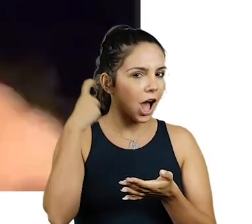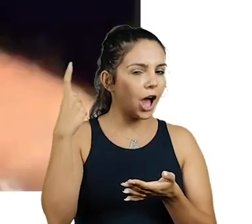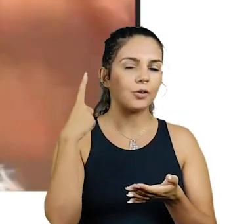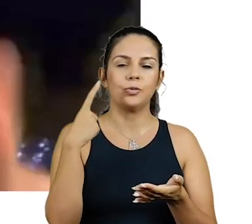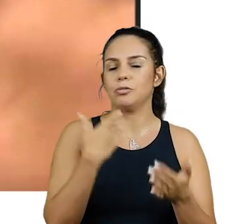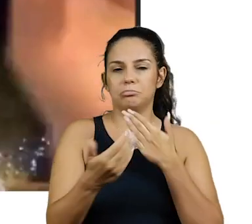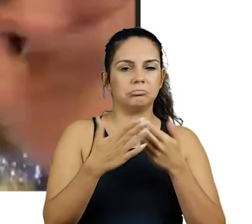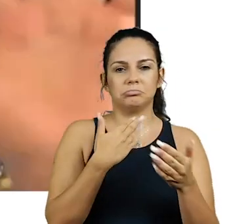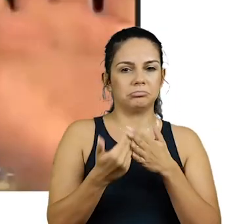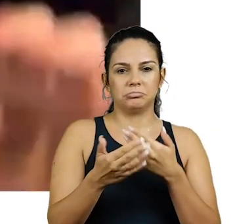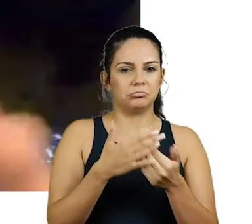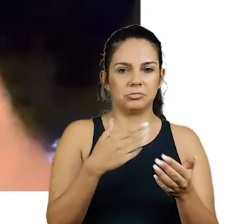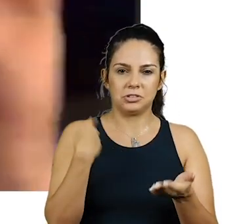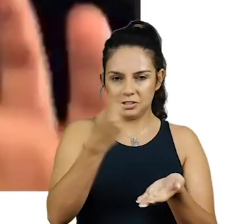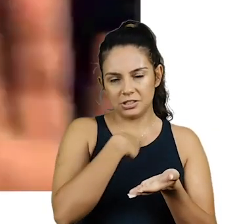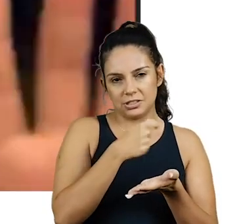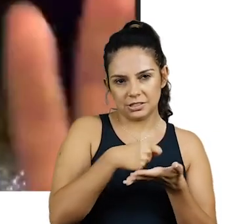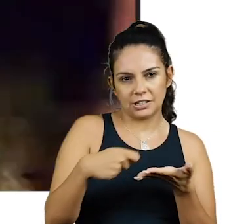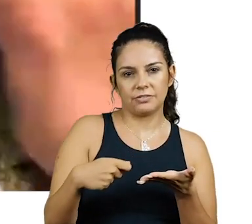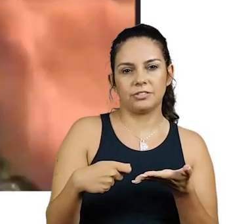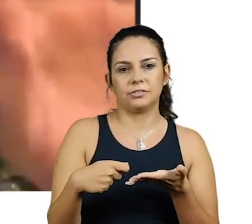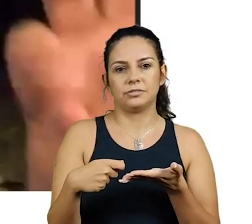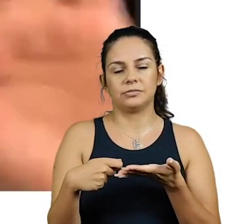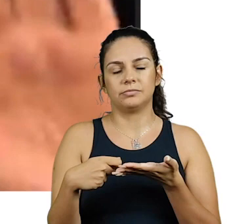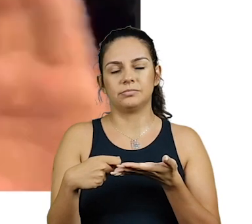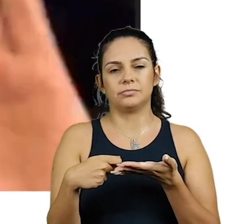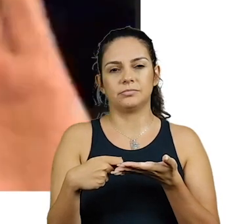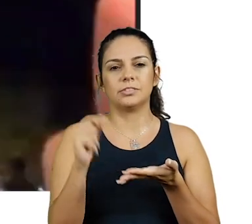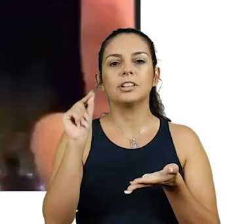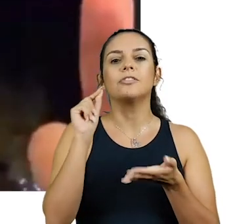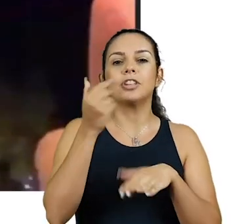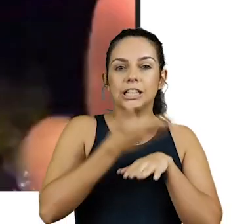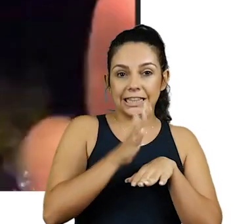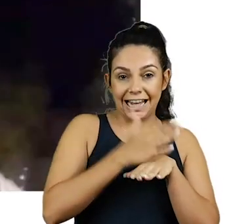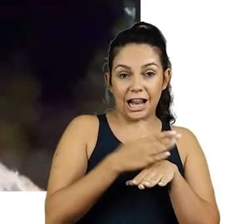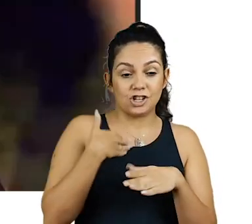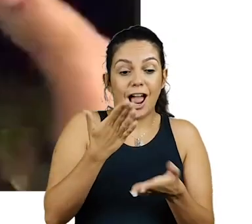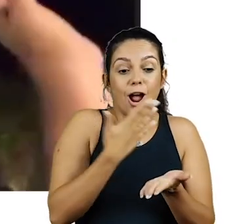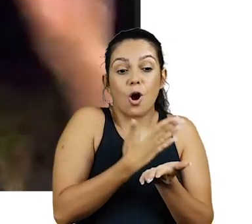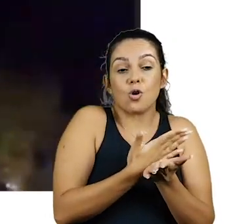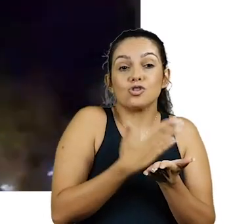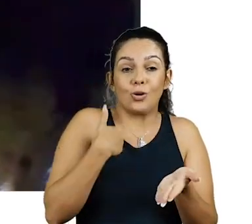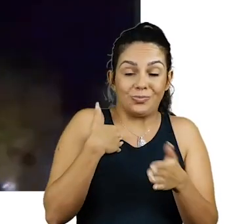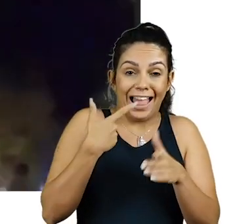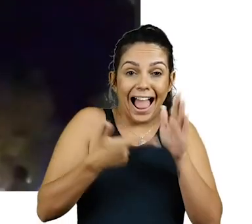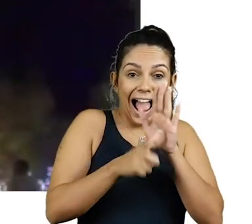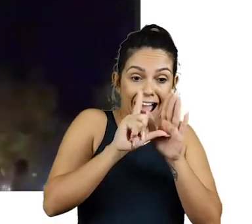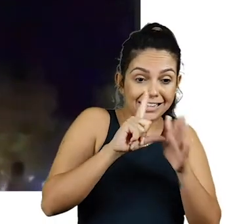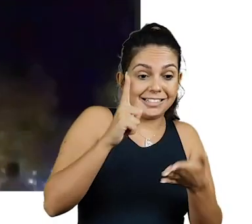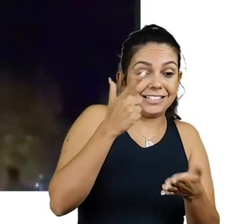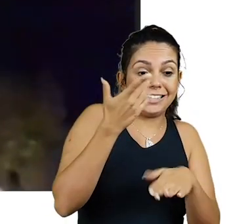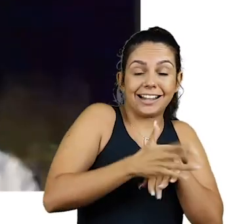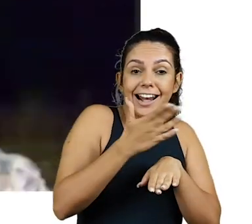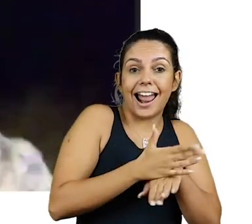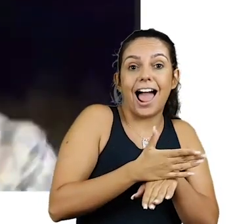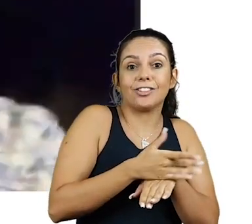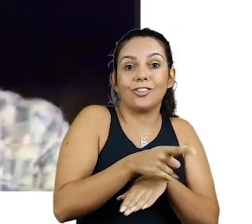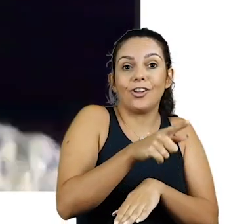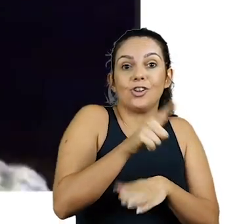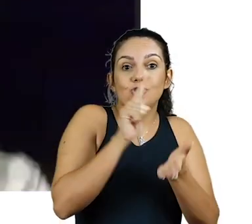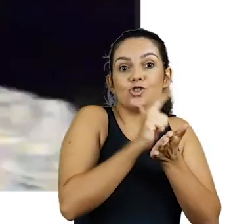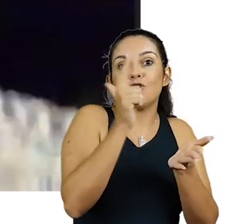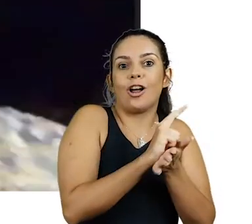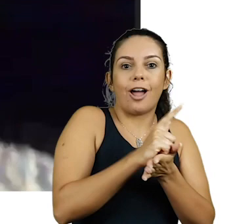aquela doideira. A gente escreve, que eu falo que quem foi treinado em redação escreve em qualquer lugar, não tem